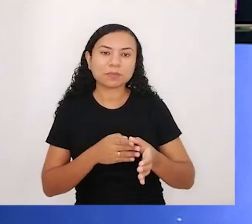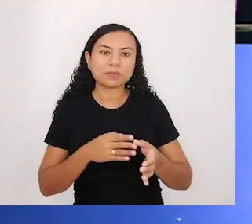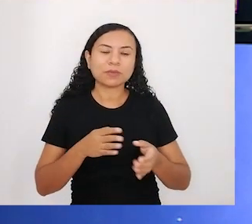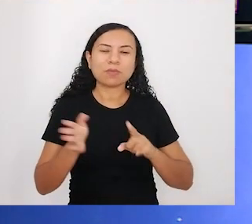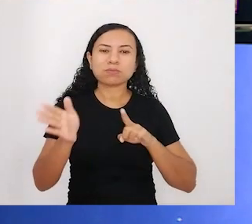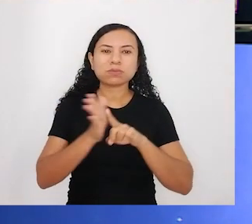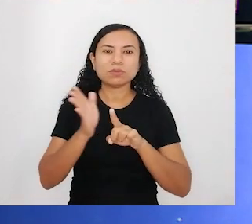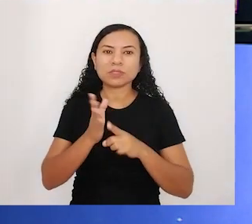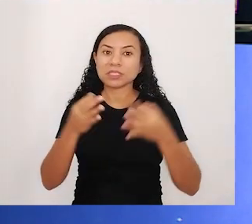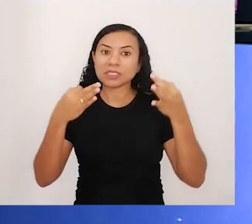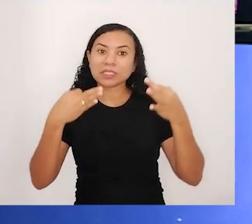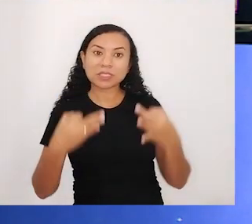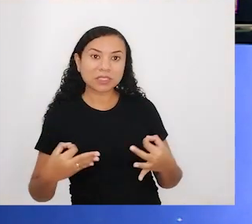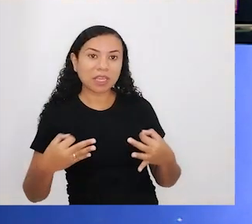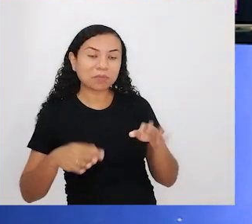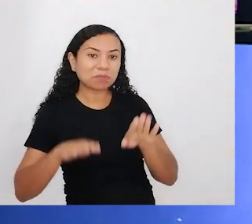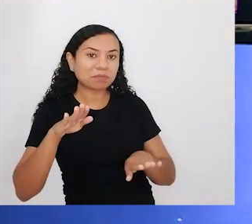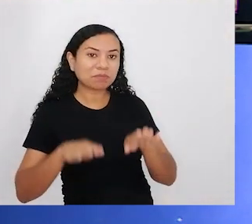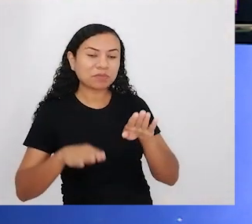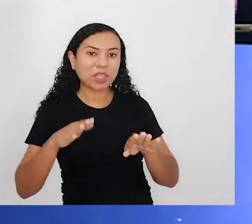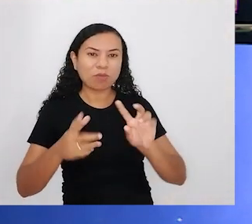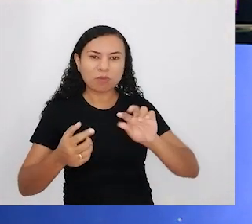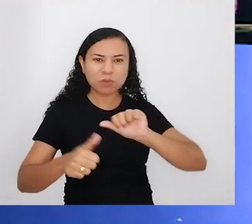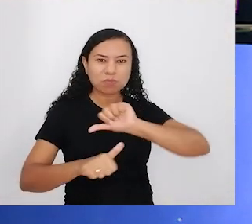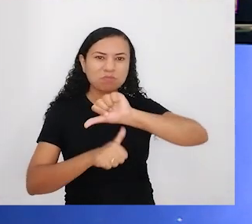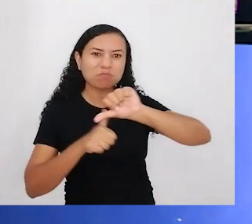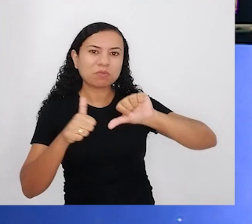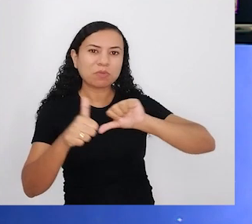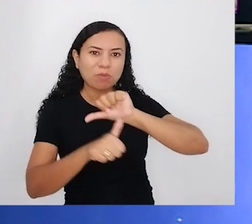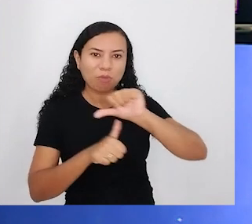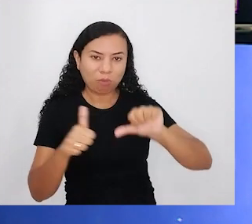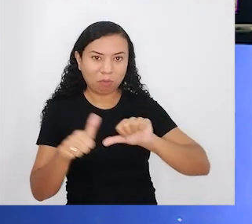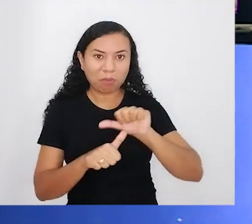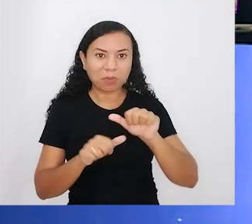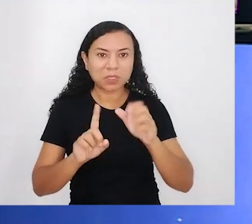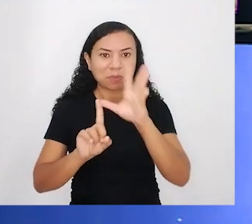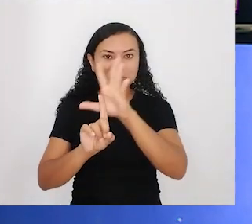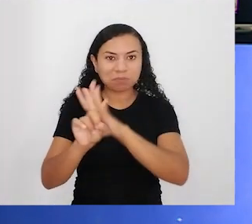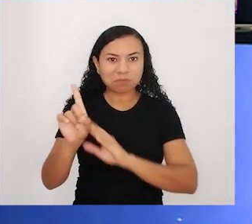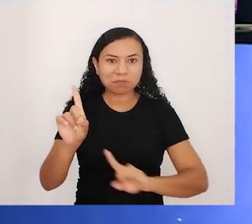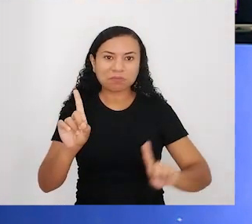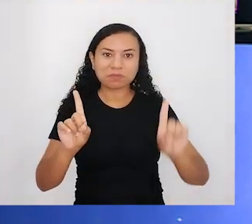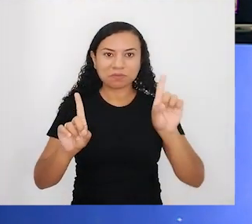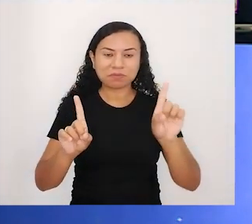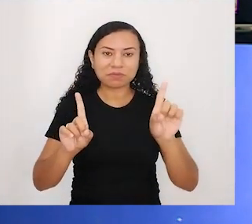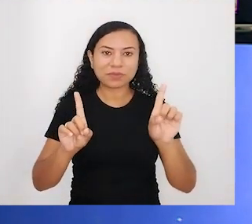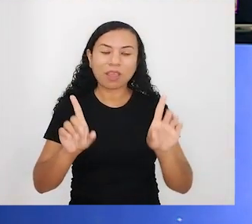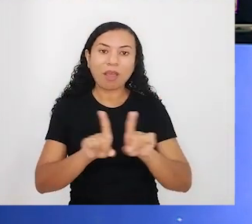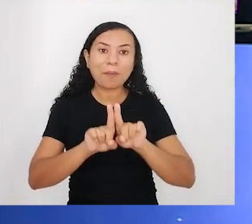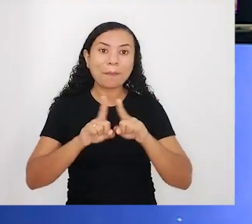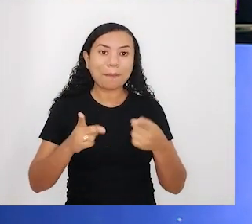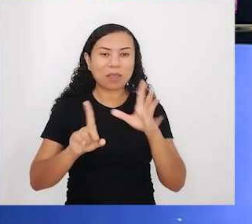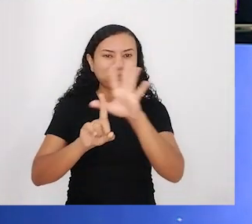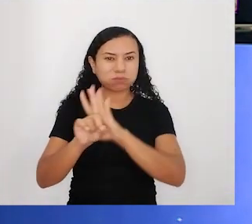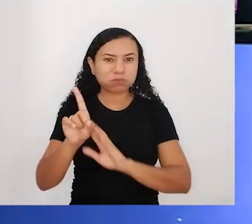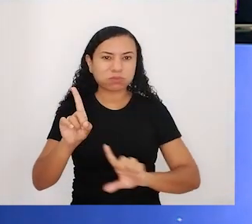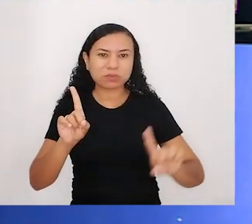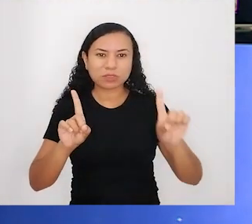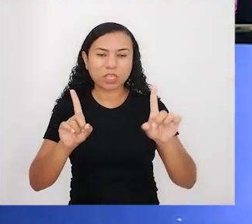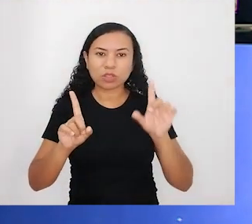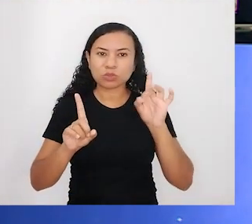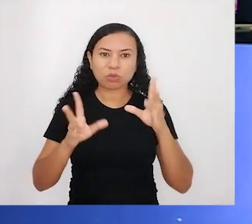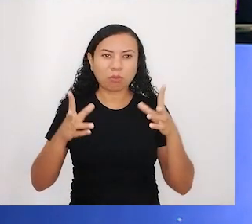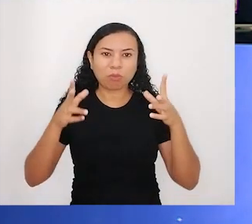interferir nessa mudança, nessa clonagem a partir de um outro indivíduo? Mas a clonagem não é só feita dessa forma,